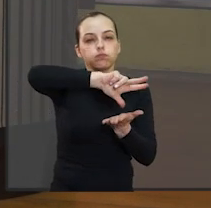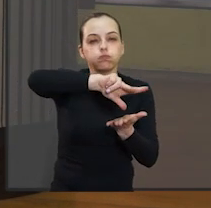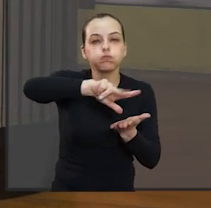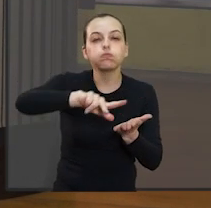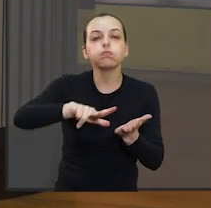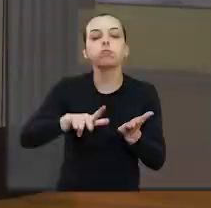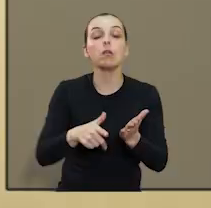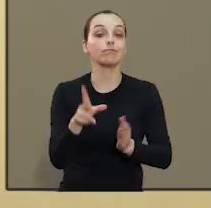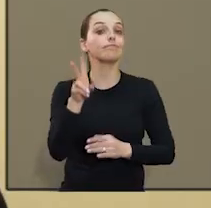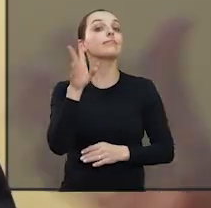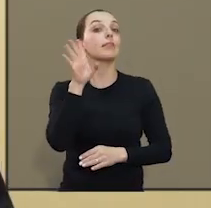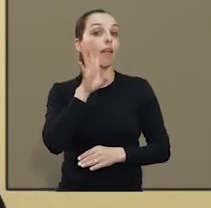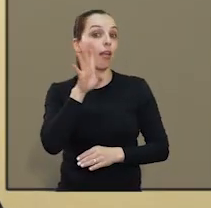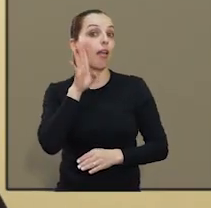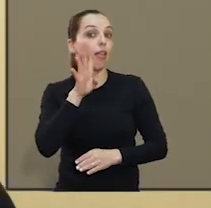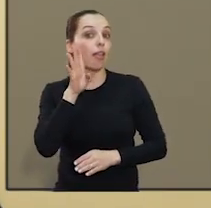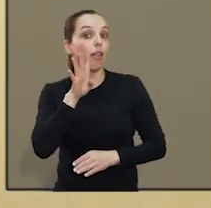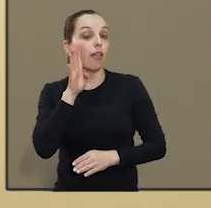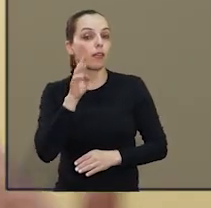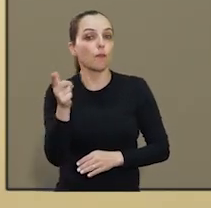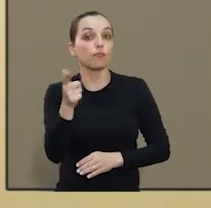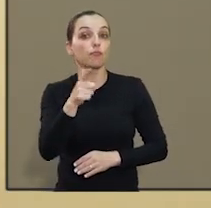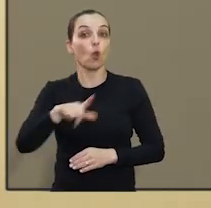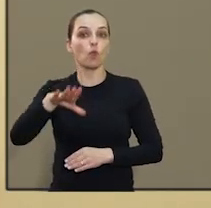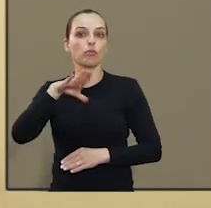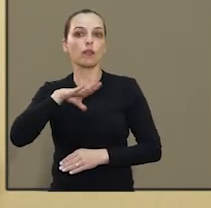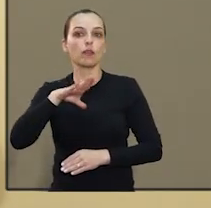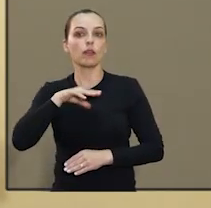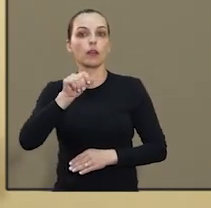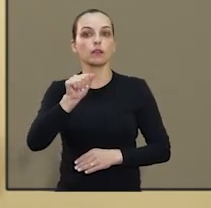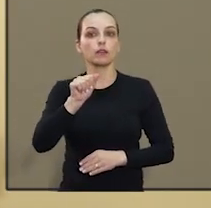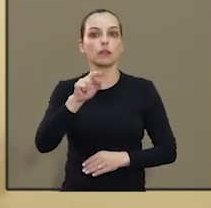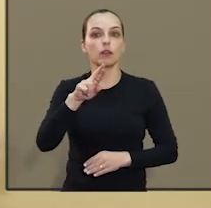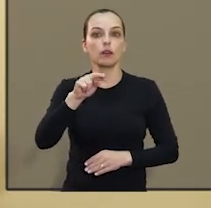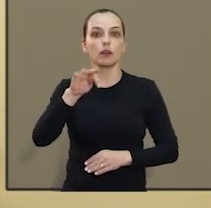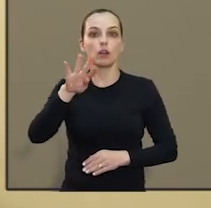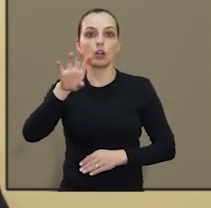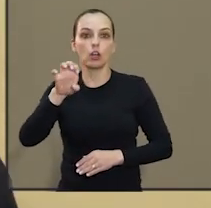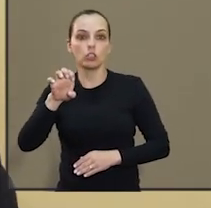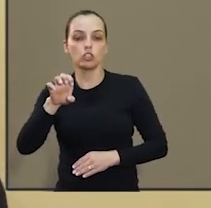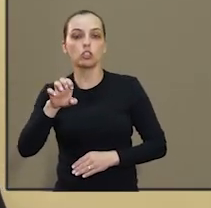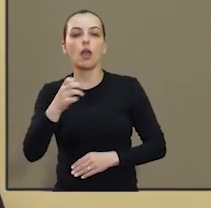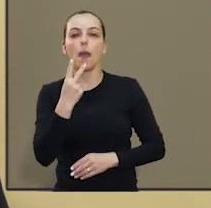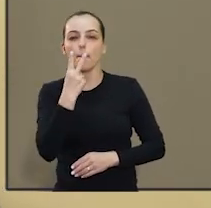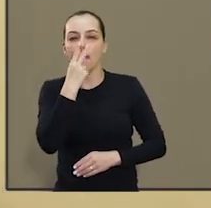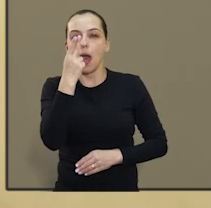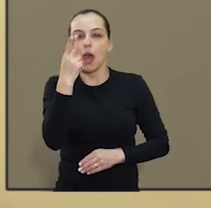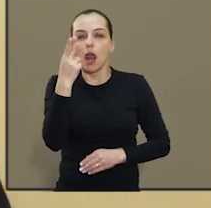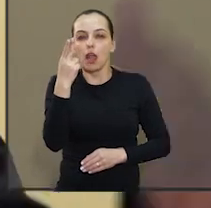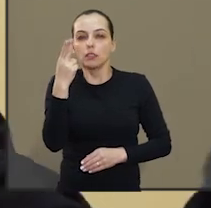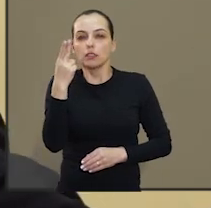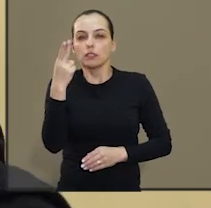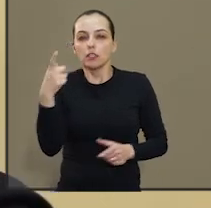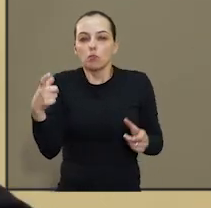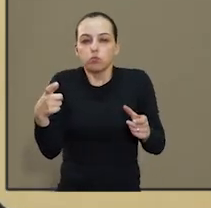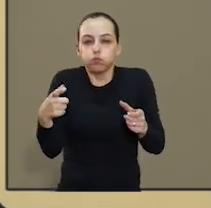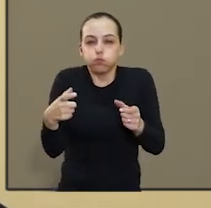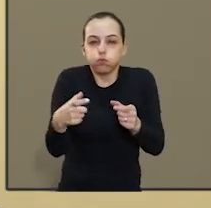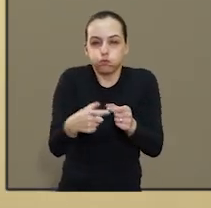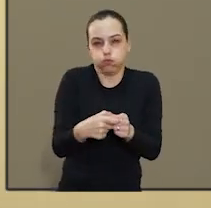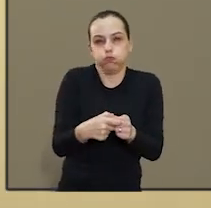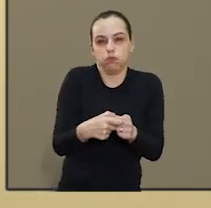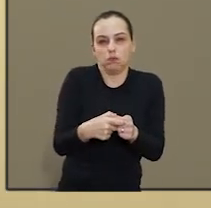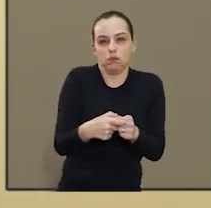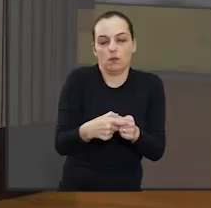legal, perto inclusive de outras que eu vejo que são muito tímidas. Mas o que eu sinto é que nós estamos